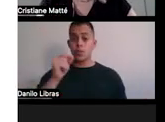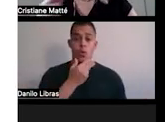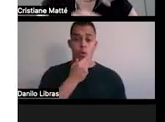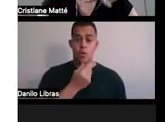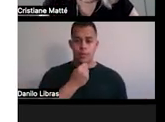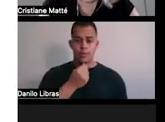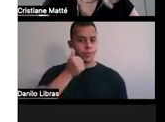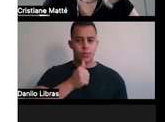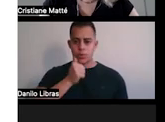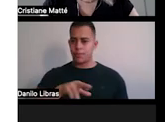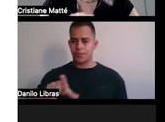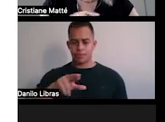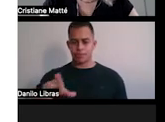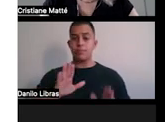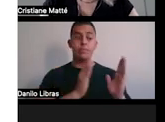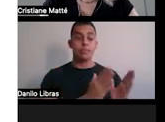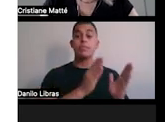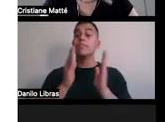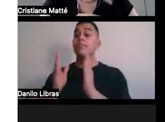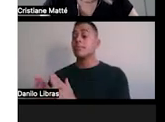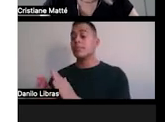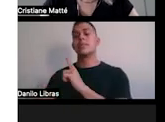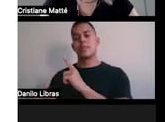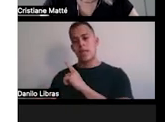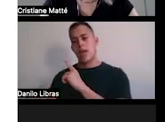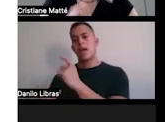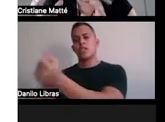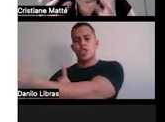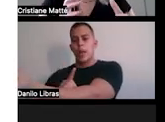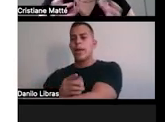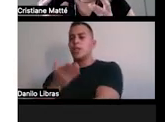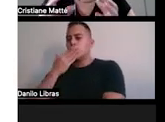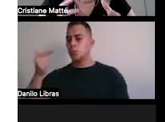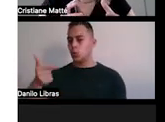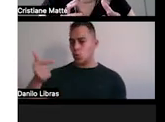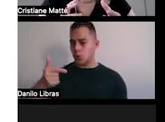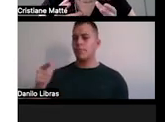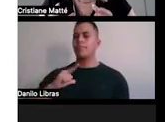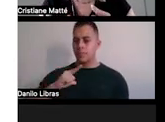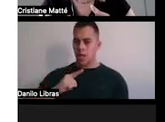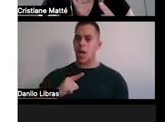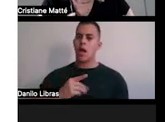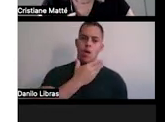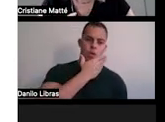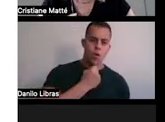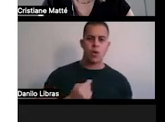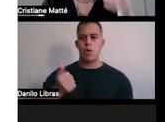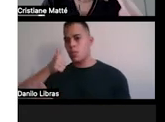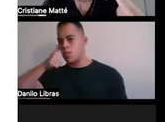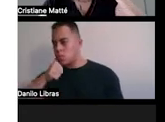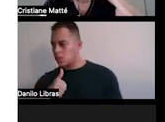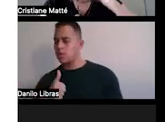mulheres. Por outro lado, a gente tem alterações de diabetes tipo 2 que ocorrem nos dois sexos, tanto em homens quanto em